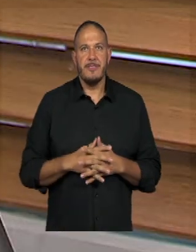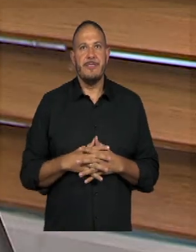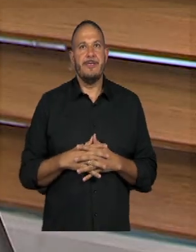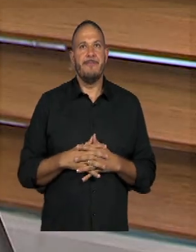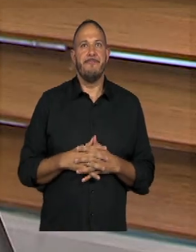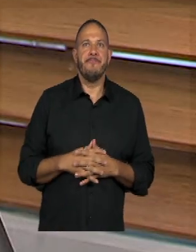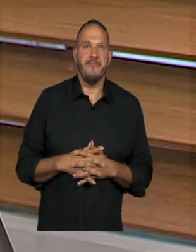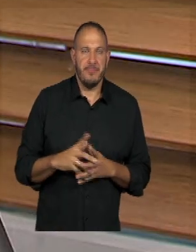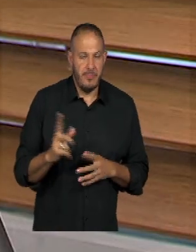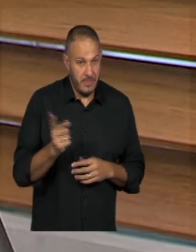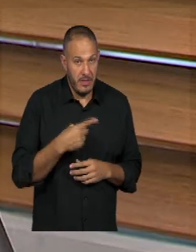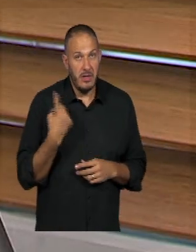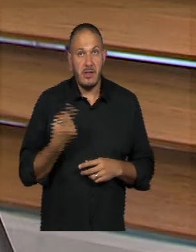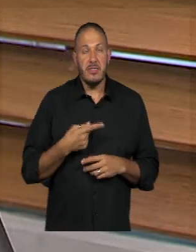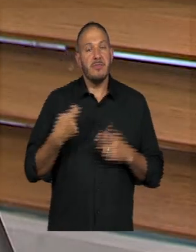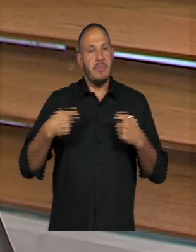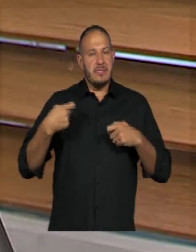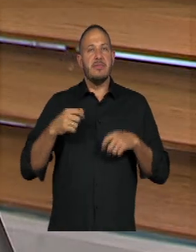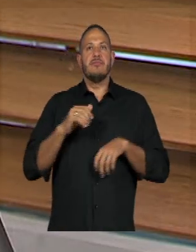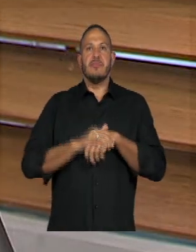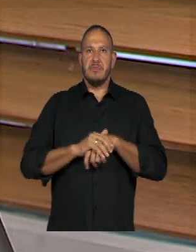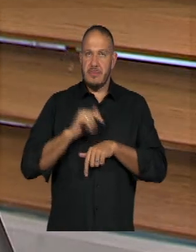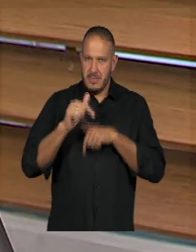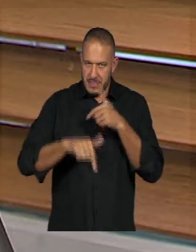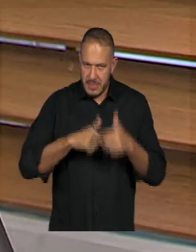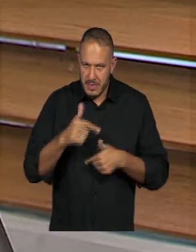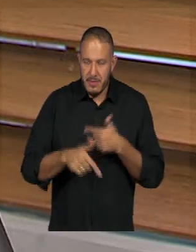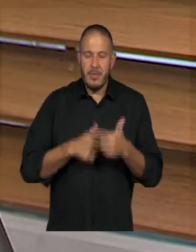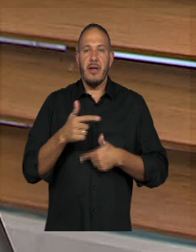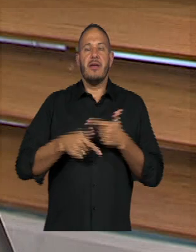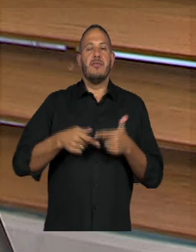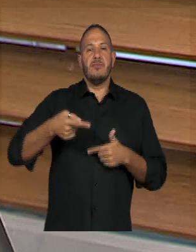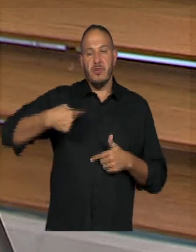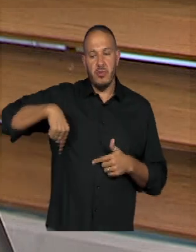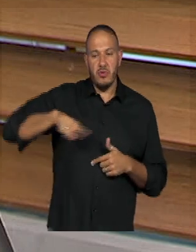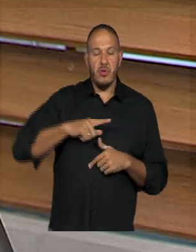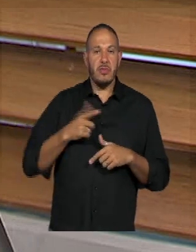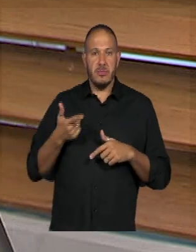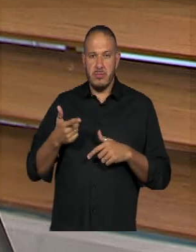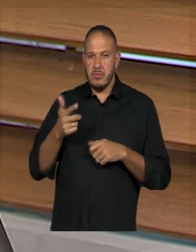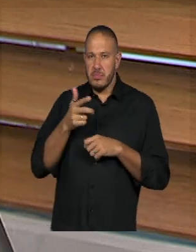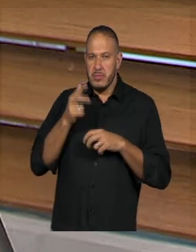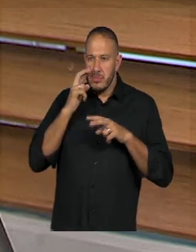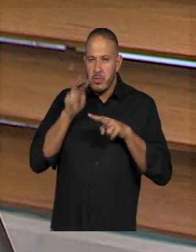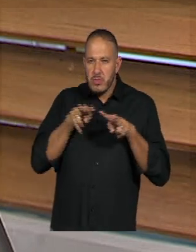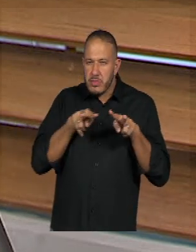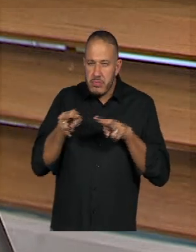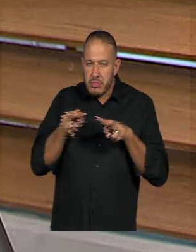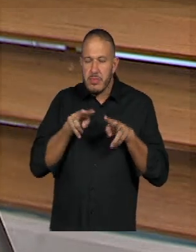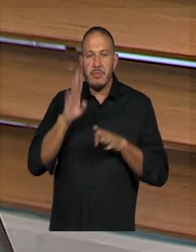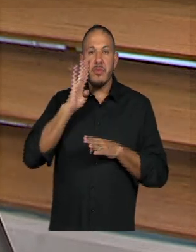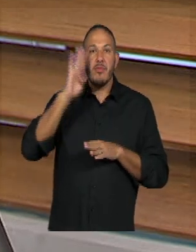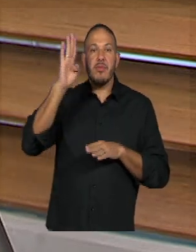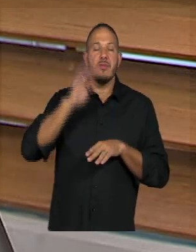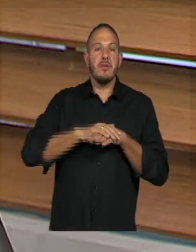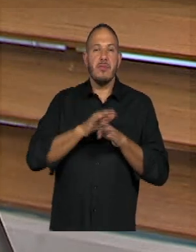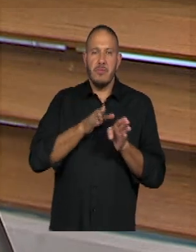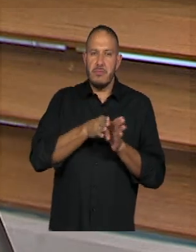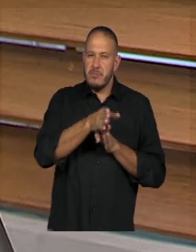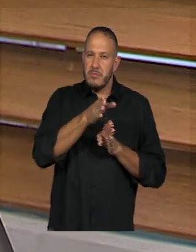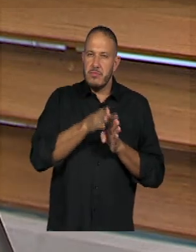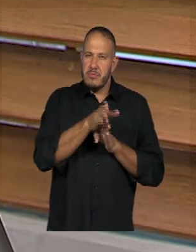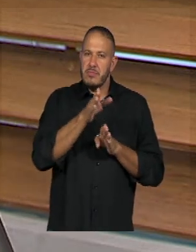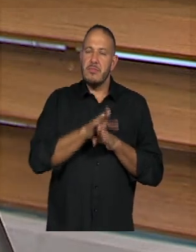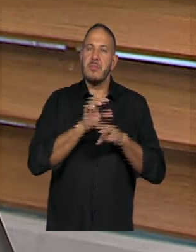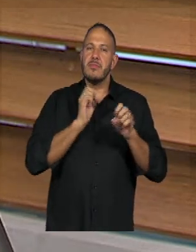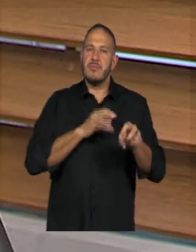A gente precisa, esse trabalho que o observatório faz, principalmente em relação à educação, eu sempre valorizo